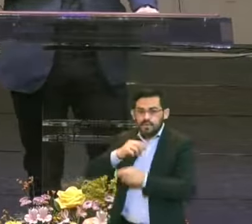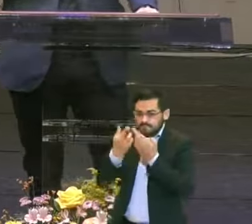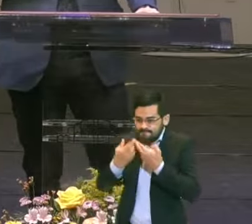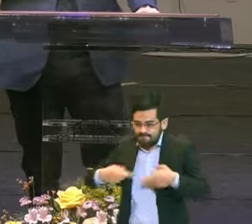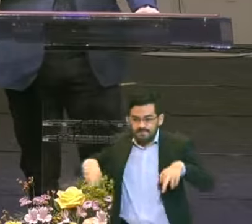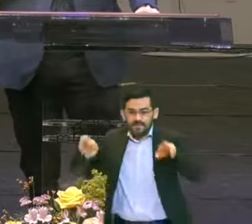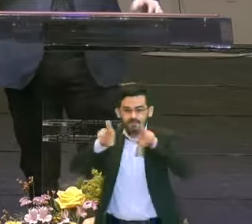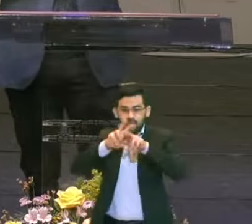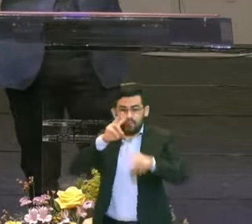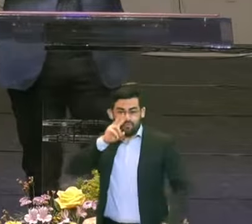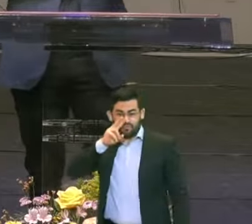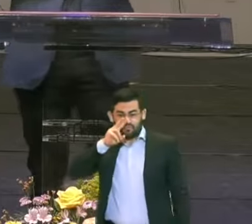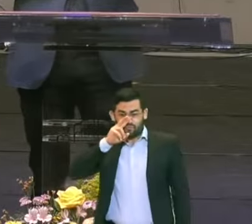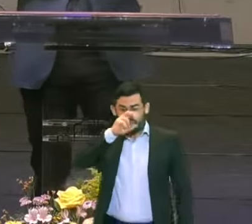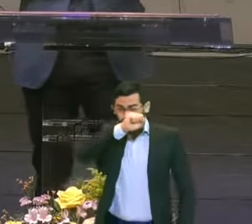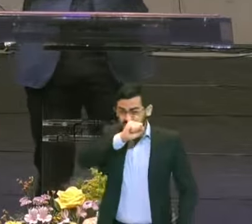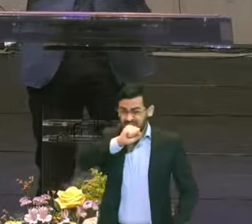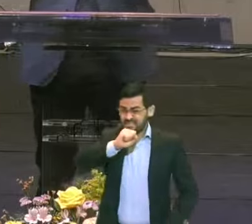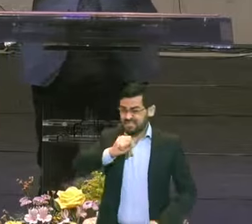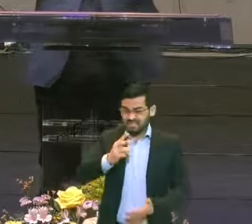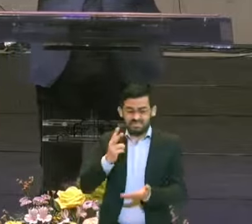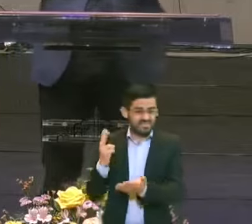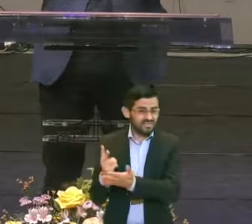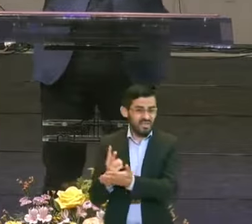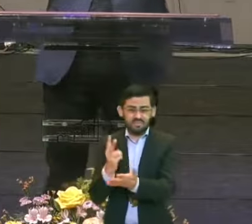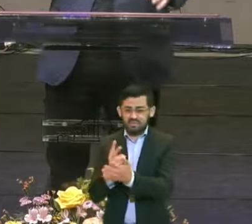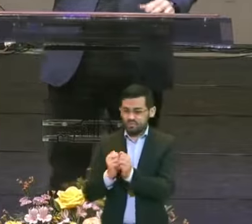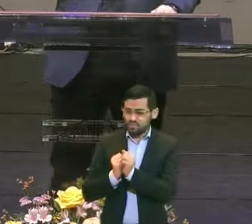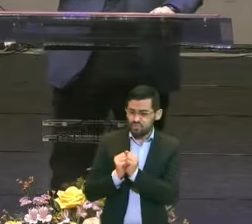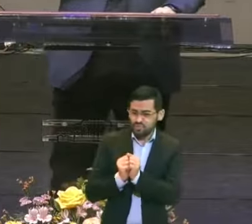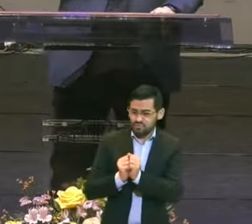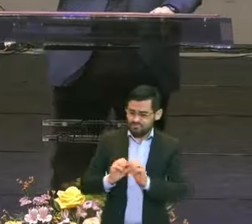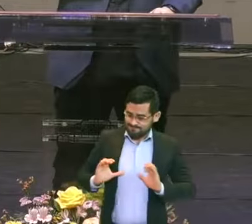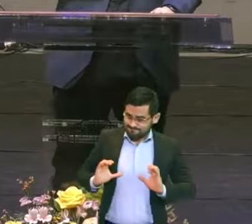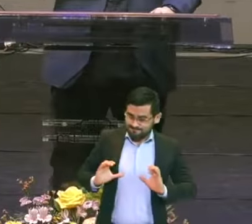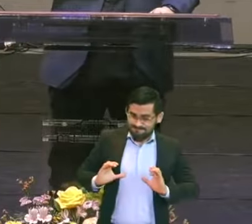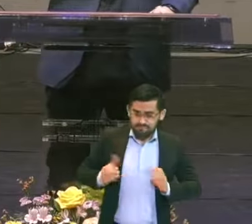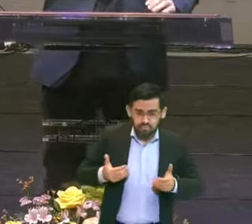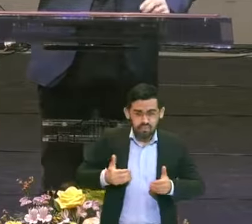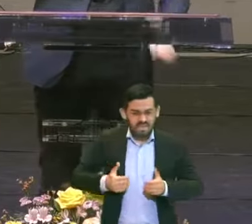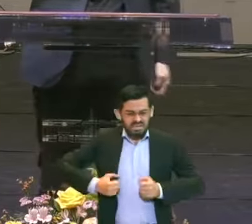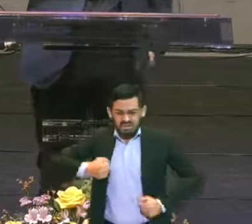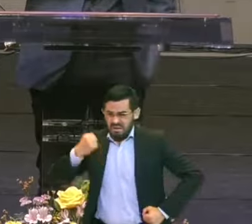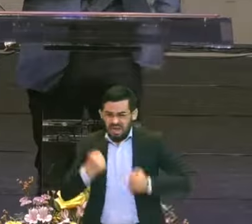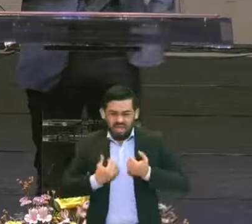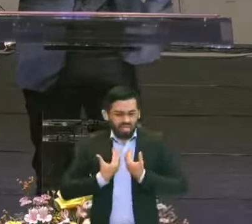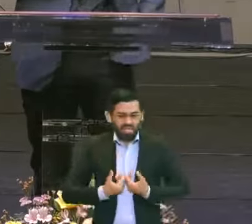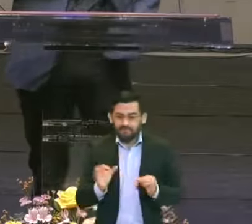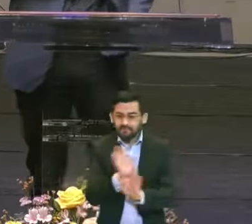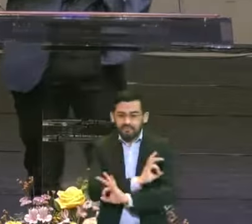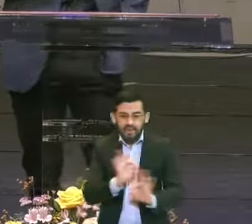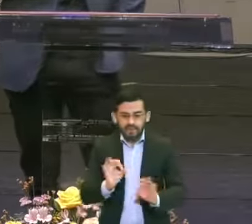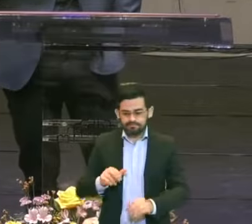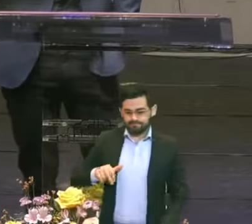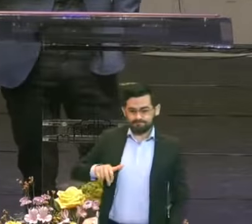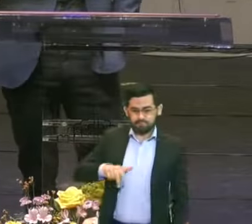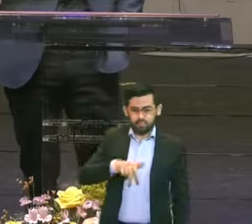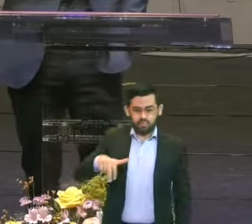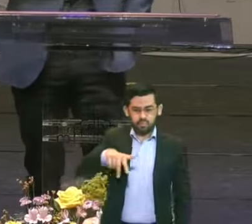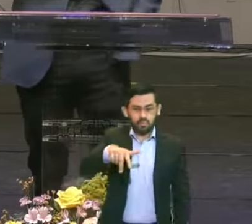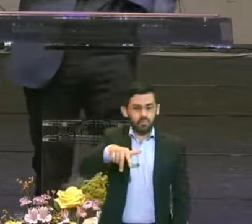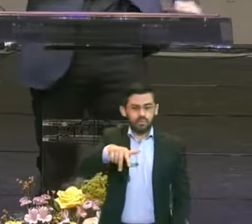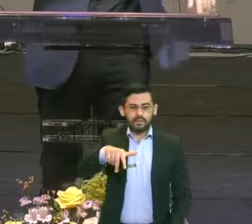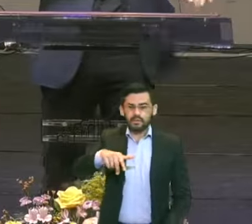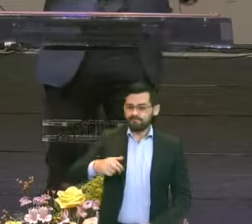suas forças, sobem com asas como águias, correm e não se cansam, caminham